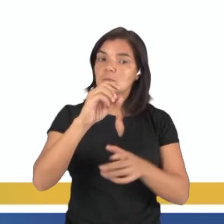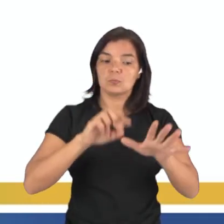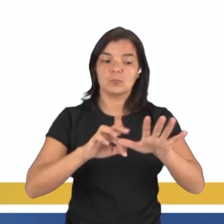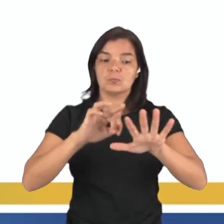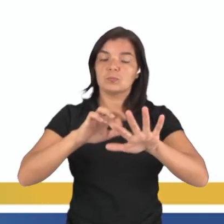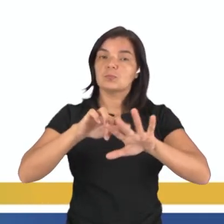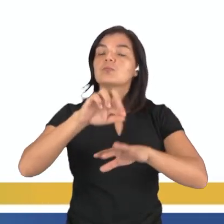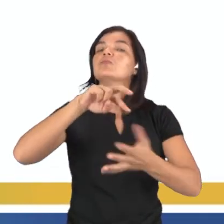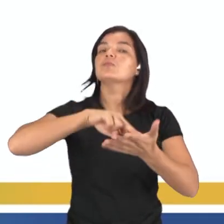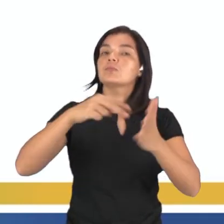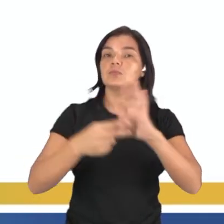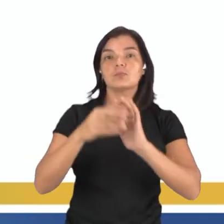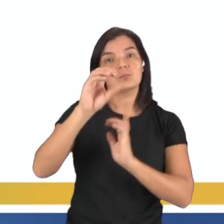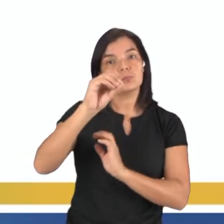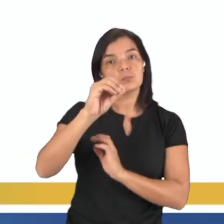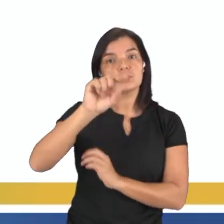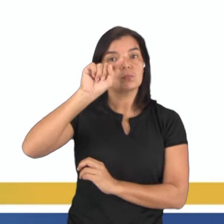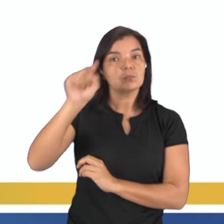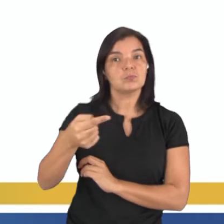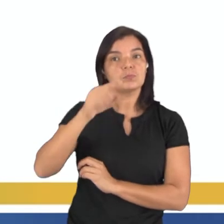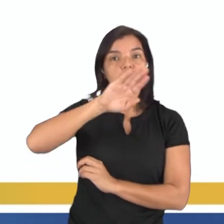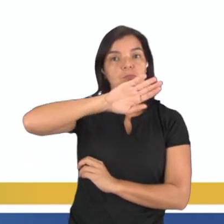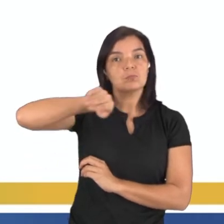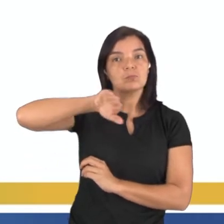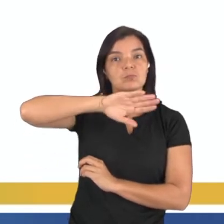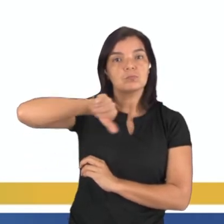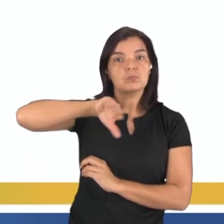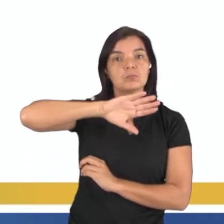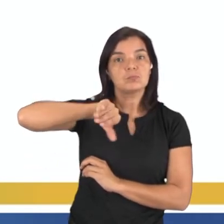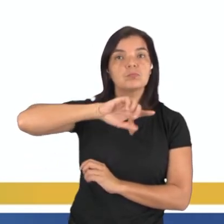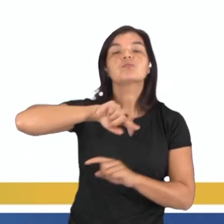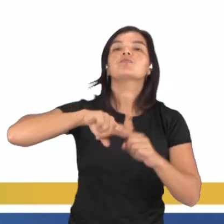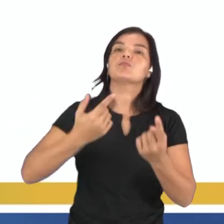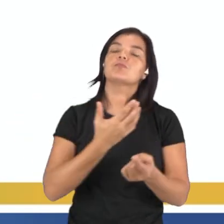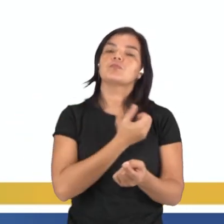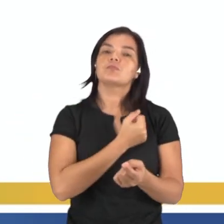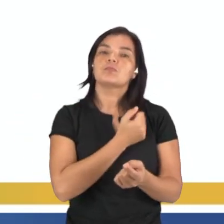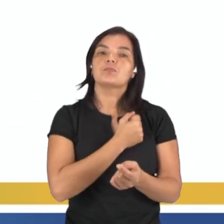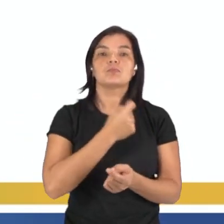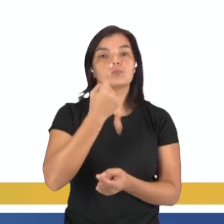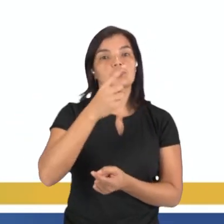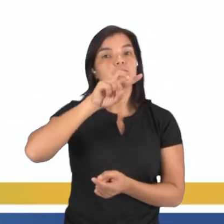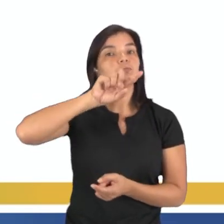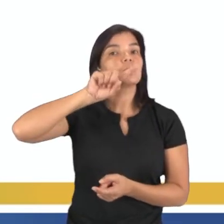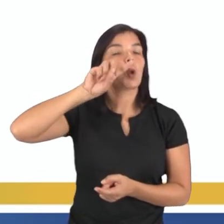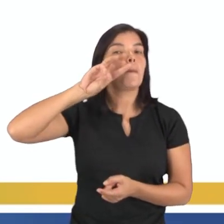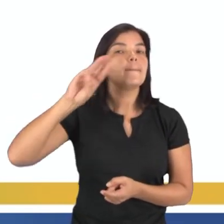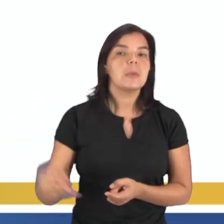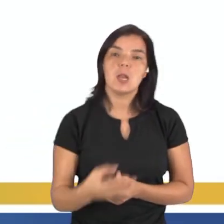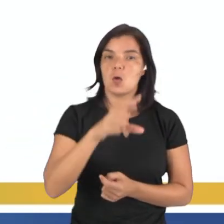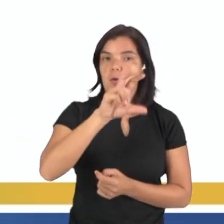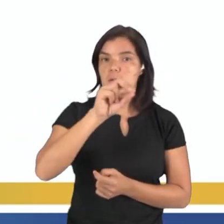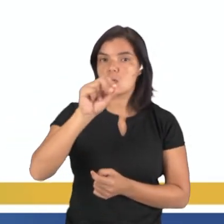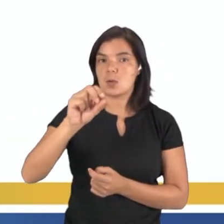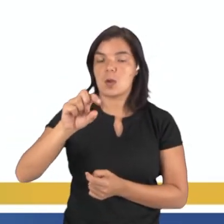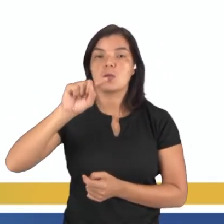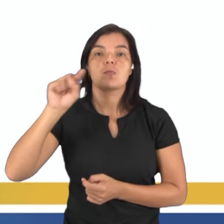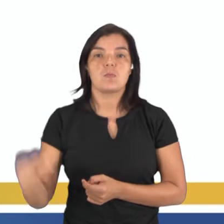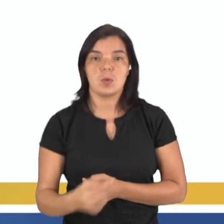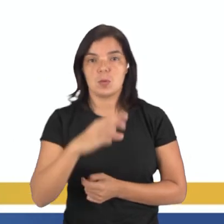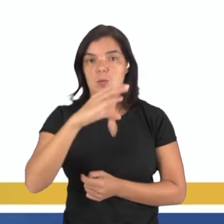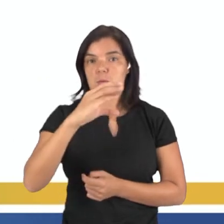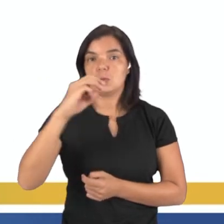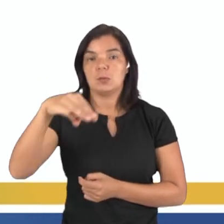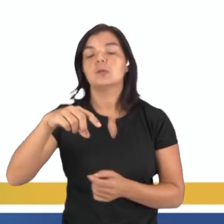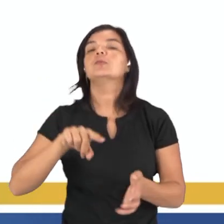degraus? Então são 5 zeros que eu tenho que cortar no número 1.500.000 centímetros. Cortando os 5